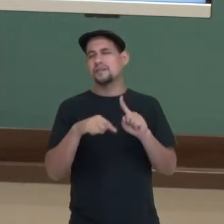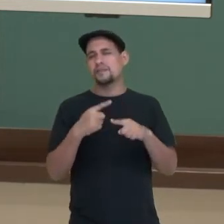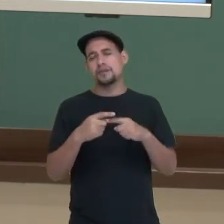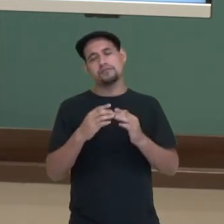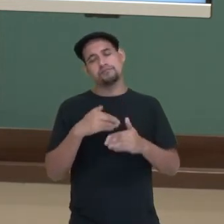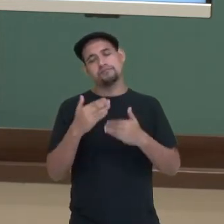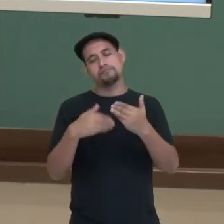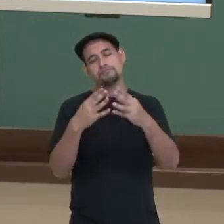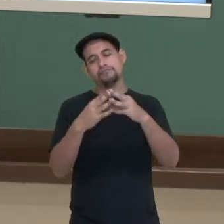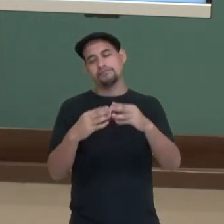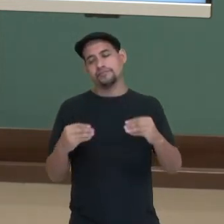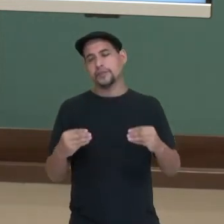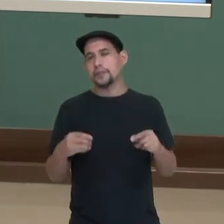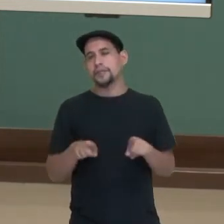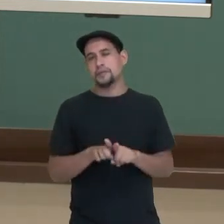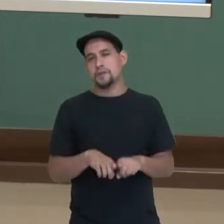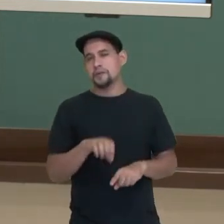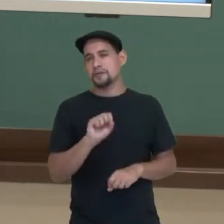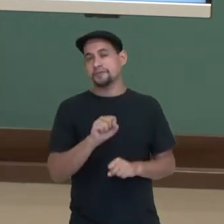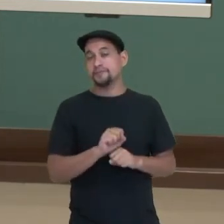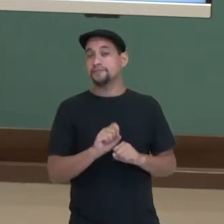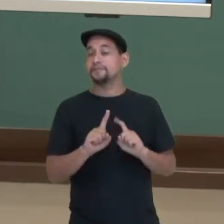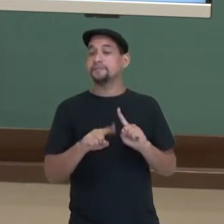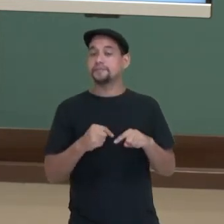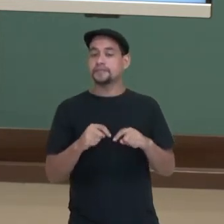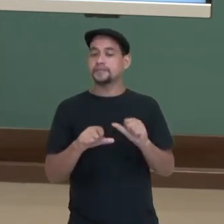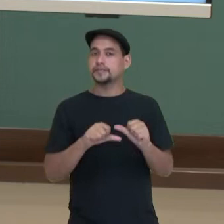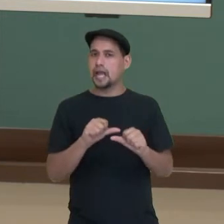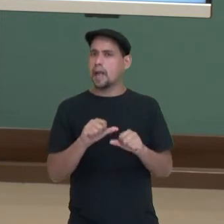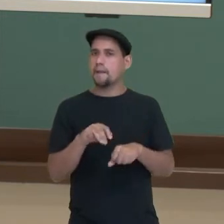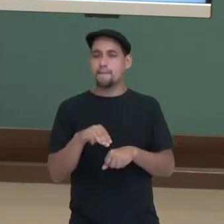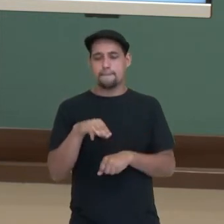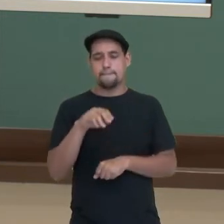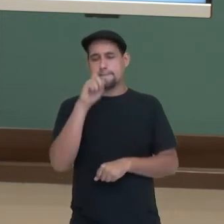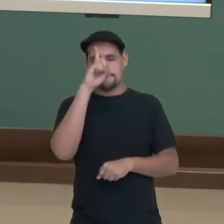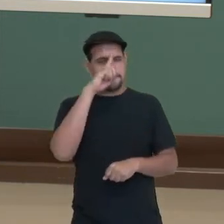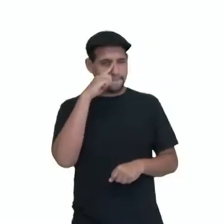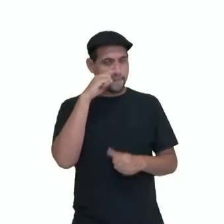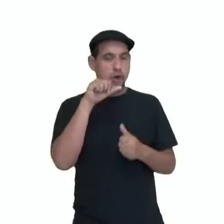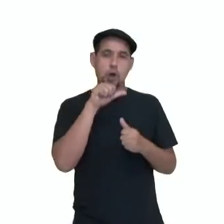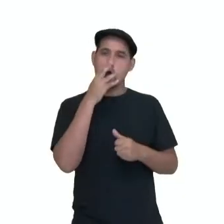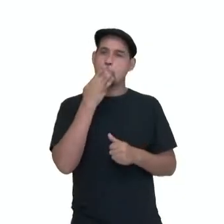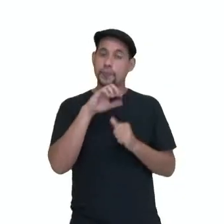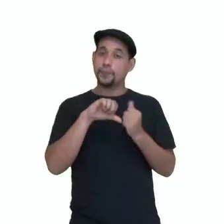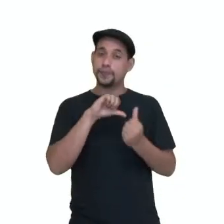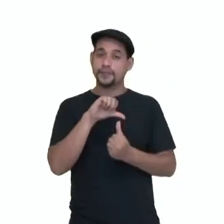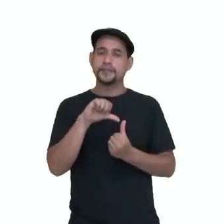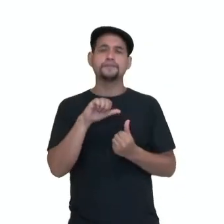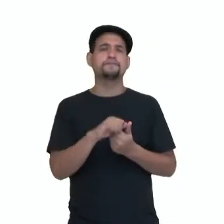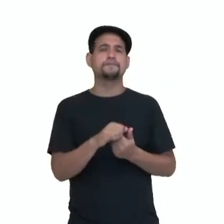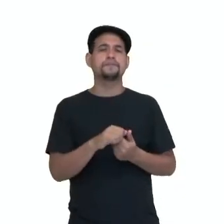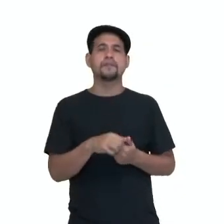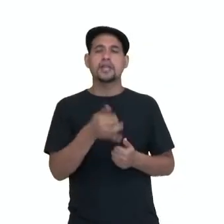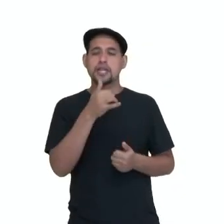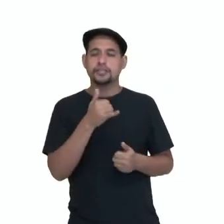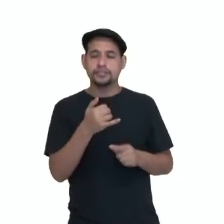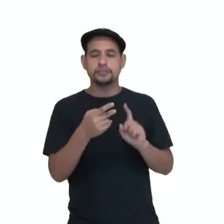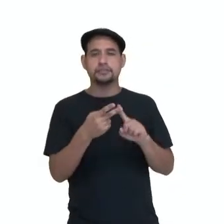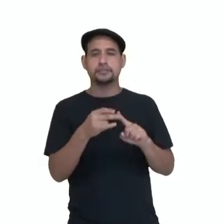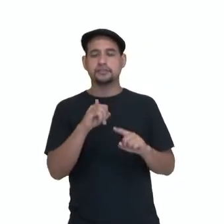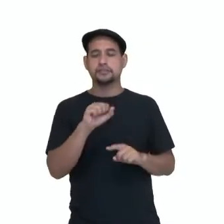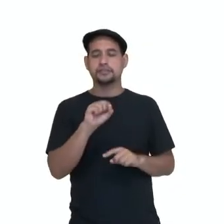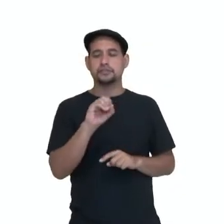à medida que a gente vai crescendo e aí a gordura é amarela. As funções: reserva de energia,